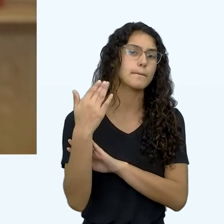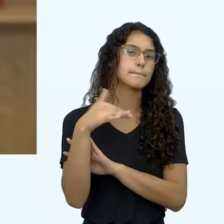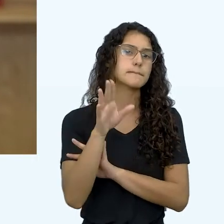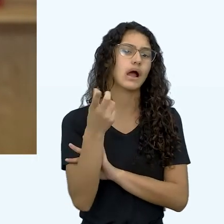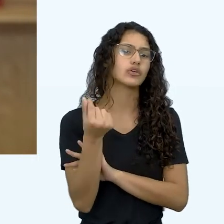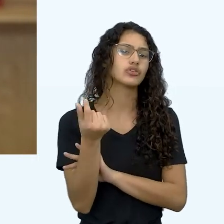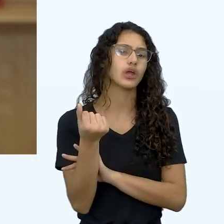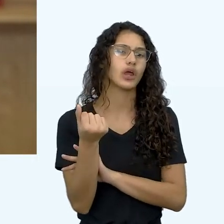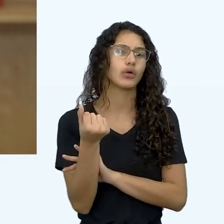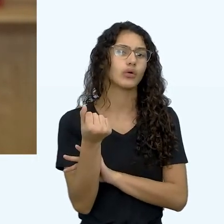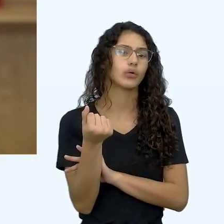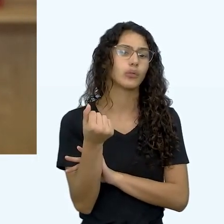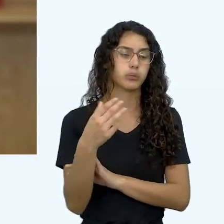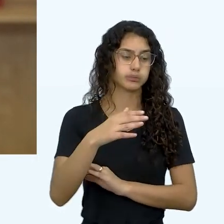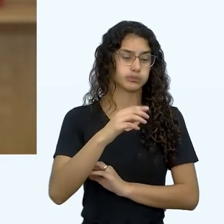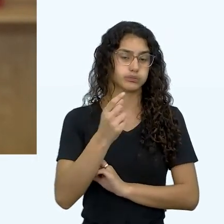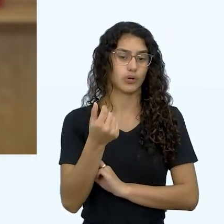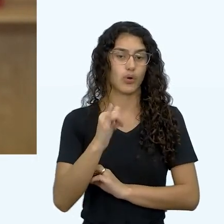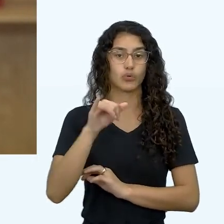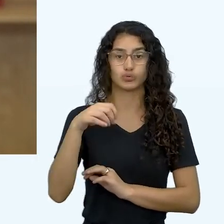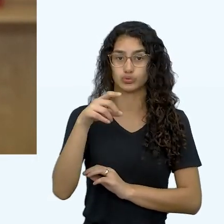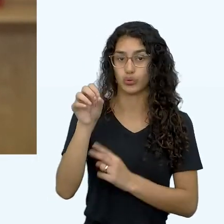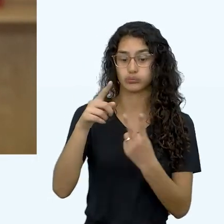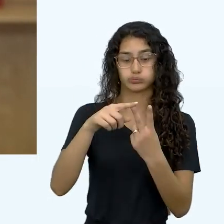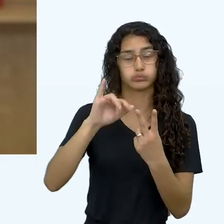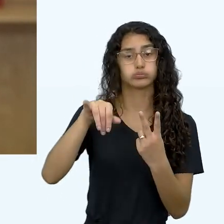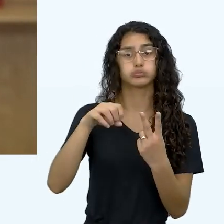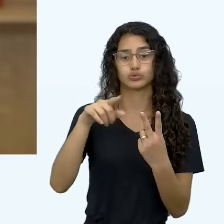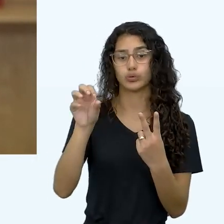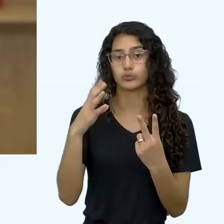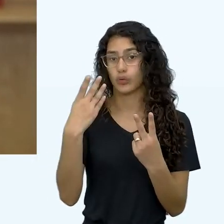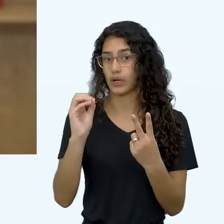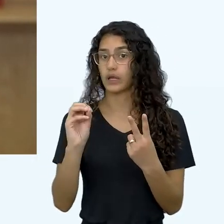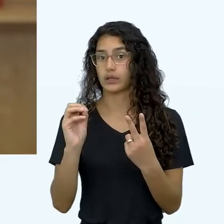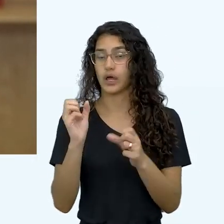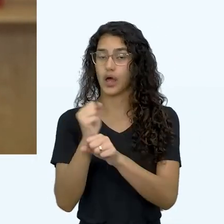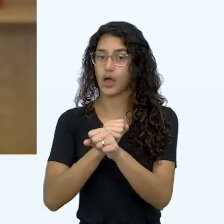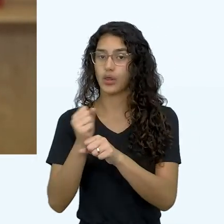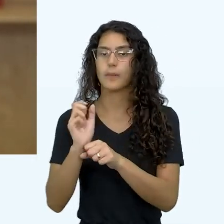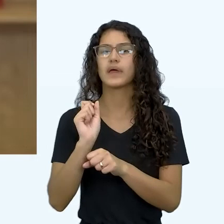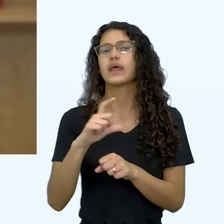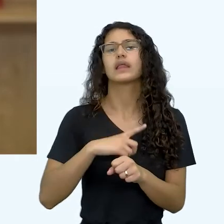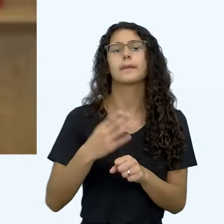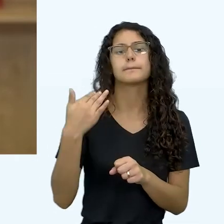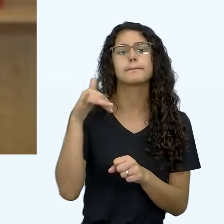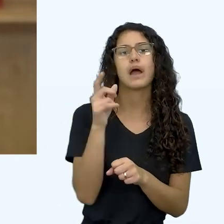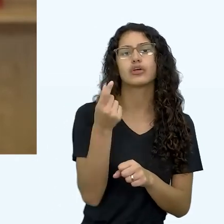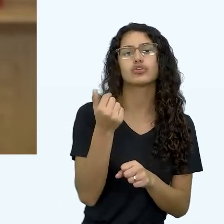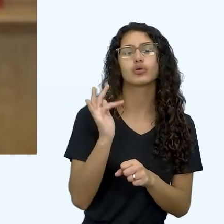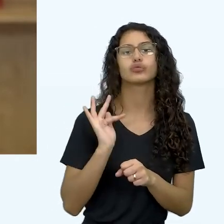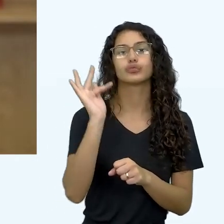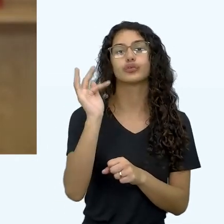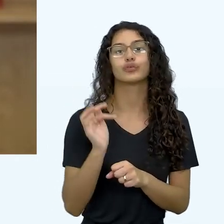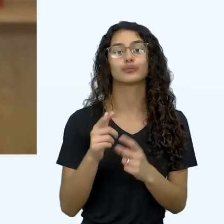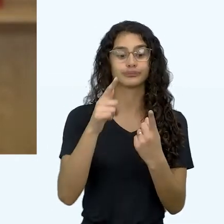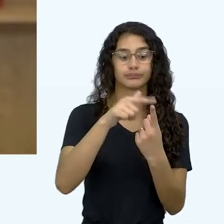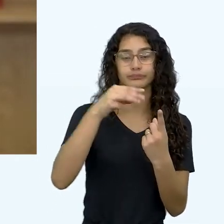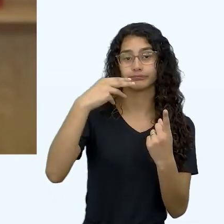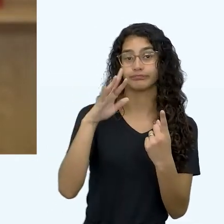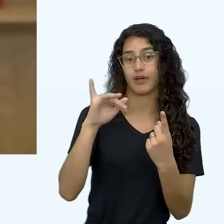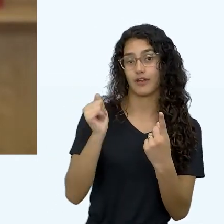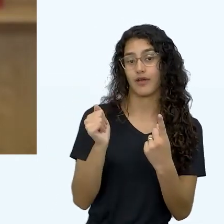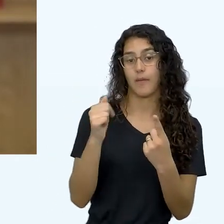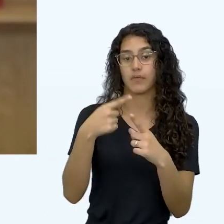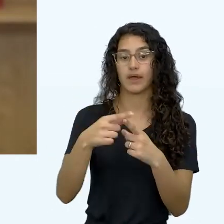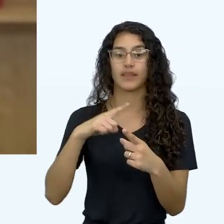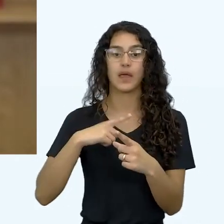Quem desprendeu mais dinheiro do seu bolso? O João. O João fez isso durante 40 anos. Mas quem vai ter mais dinheiro no futuro? A Maria. Porque a Maria